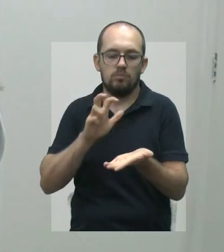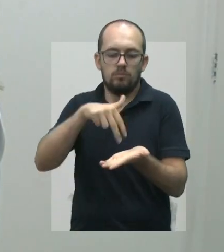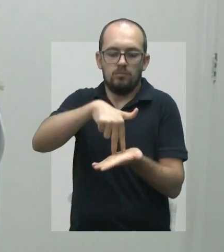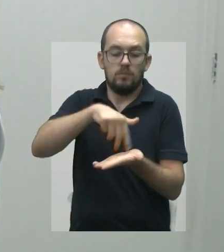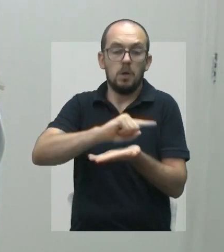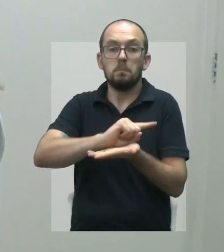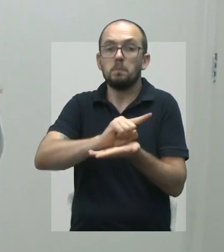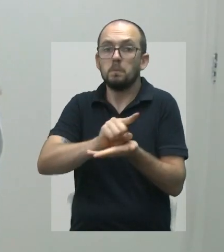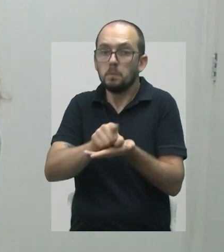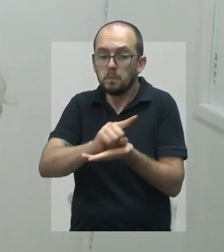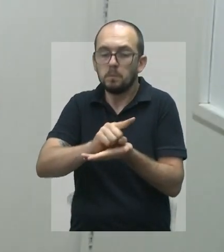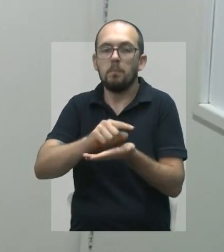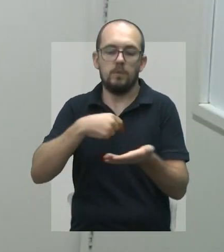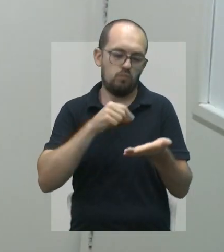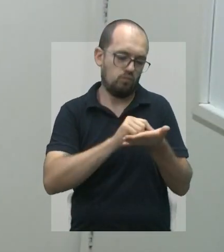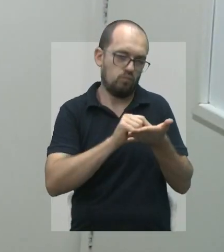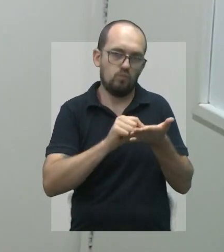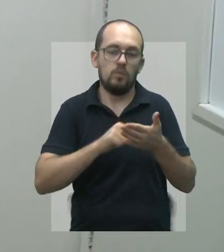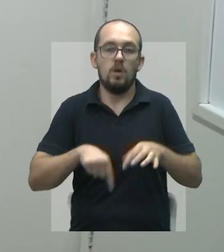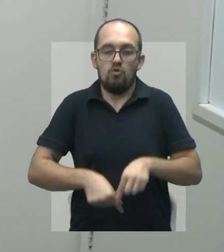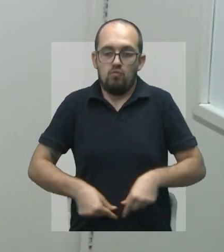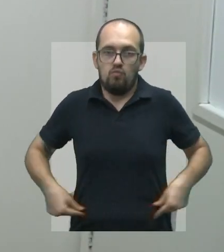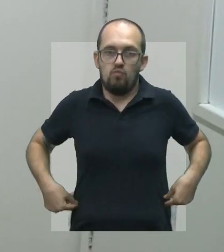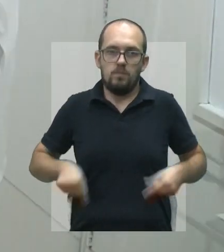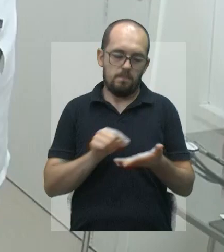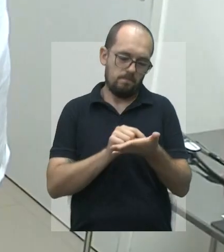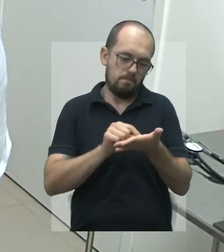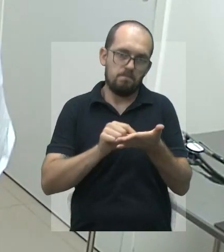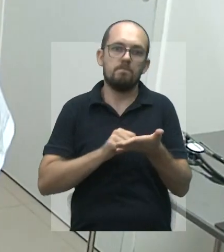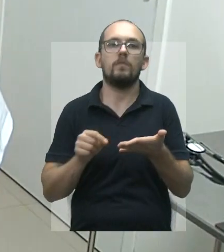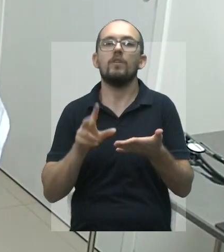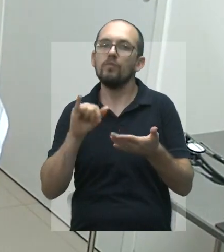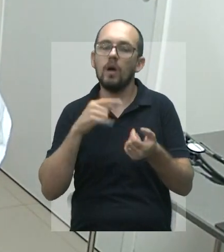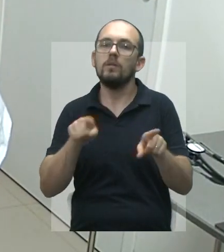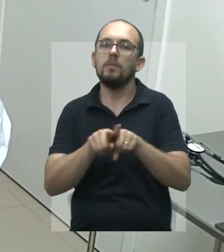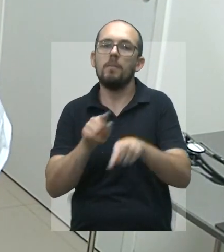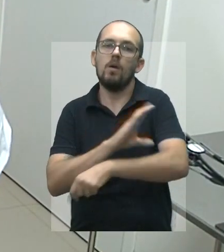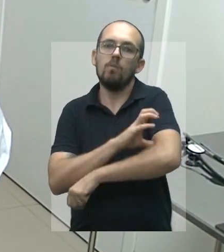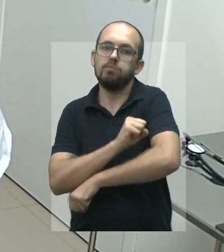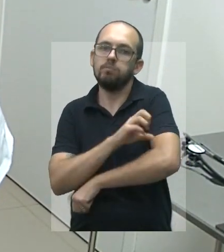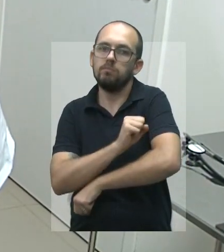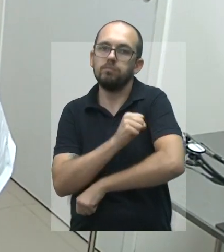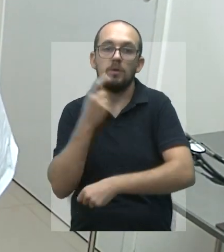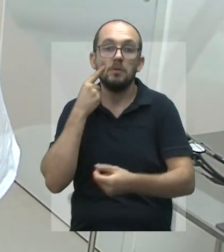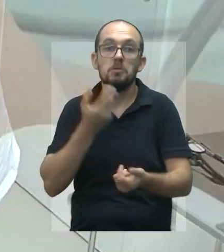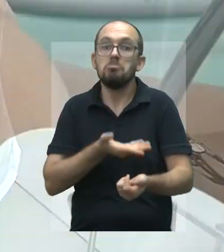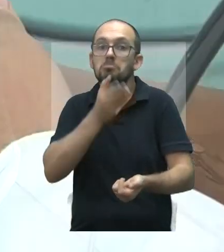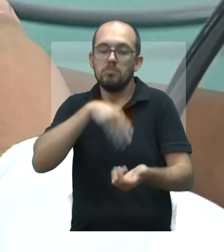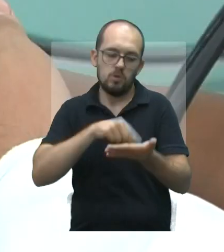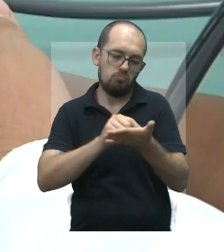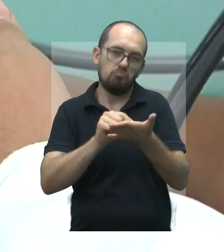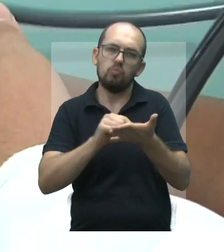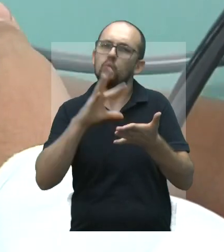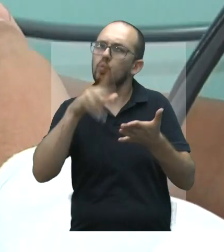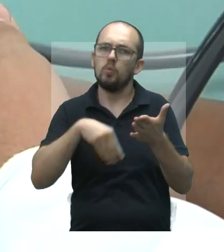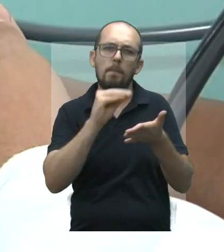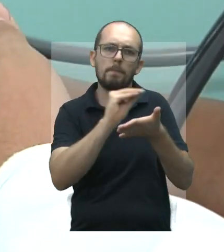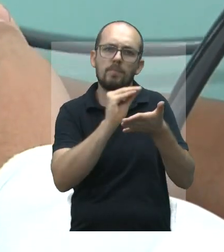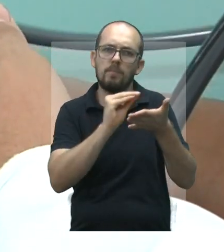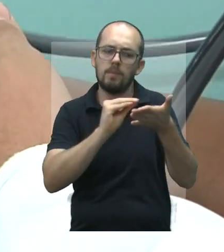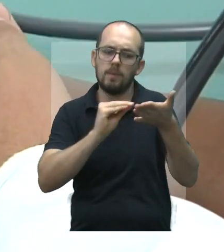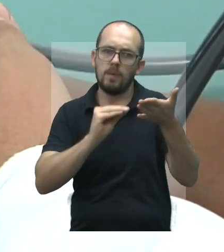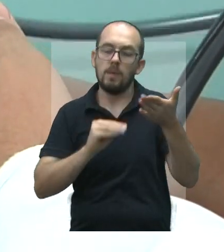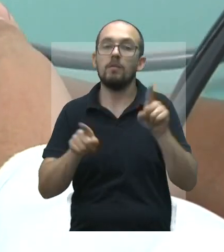relação cintura-quadril, verificaremos os sinais vitais, para ver como é que está essa pressão arterial, e faremos também